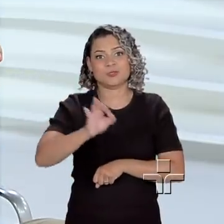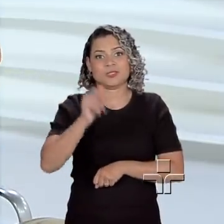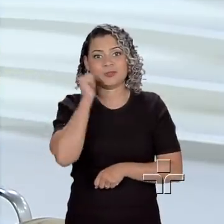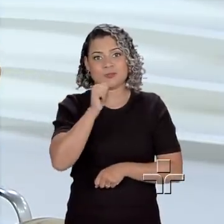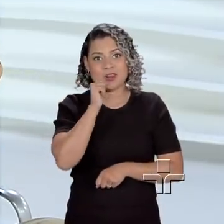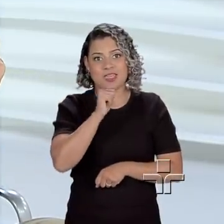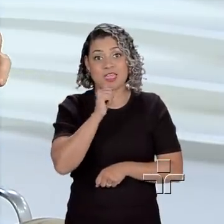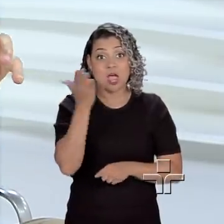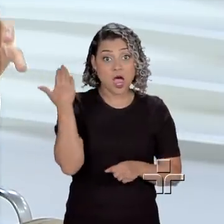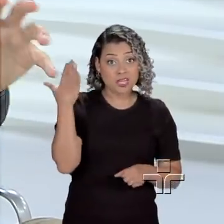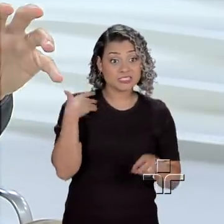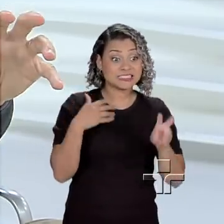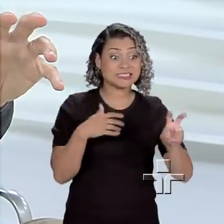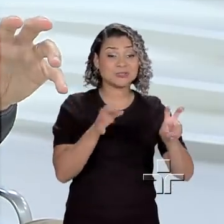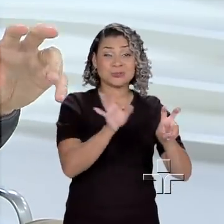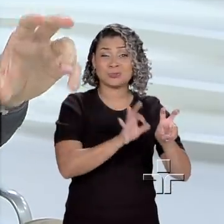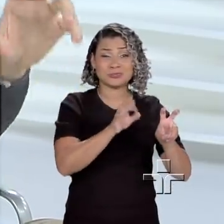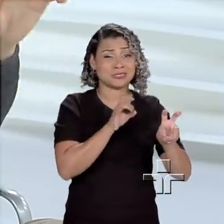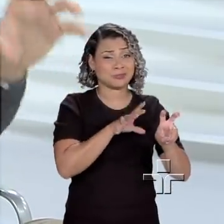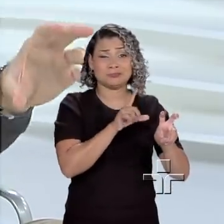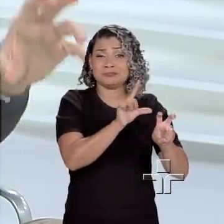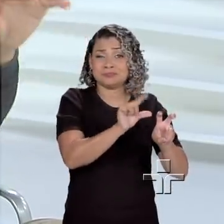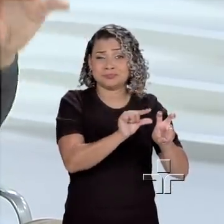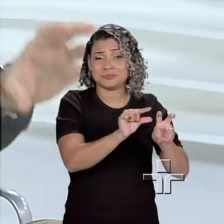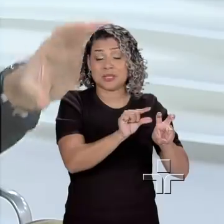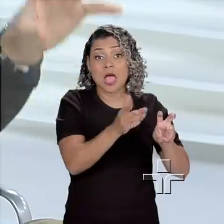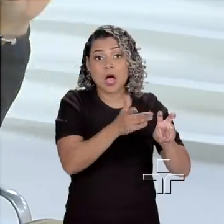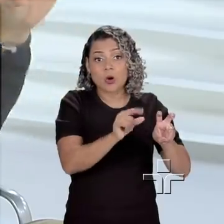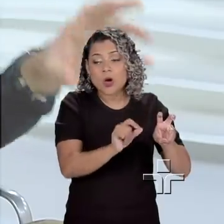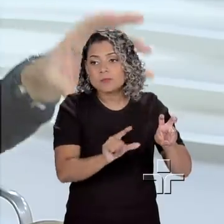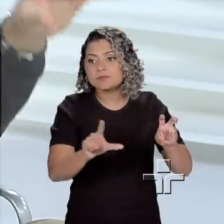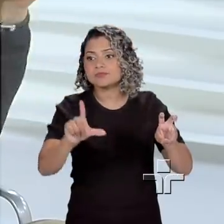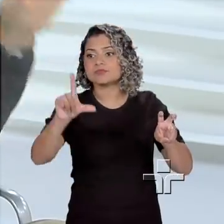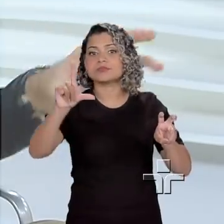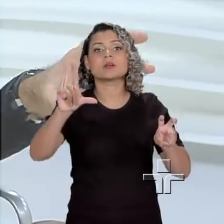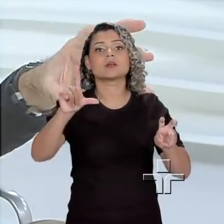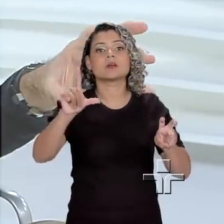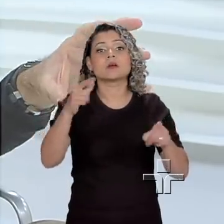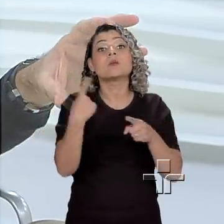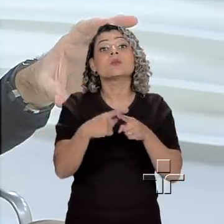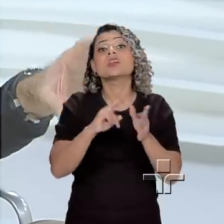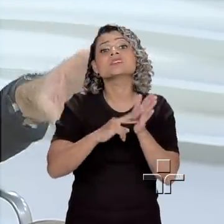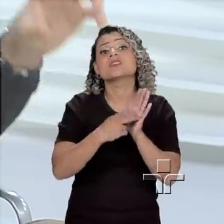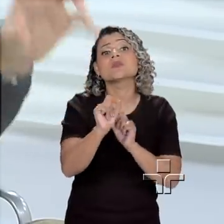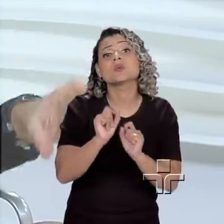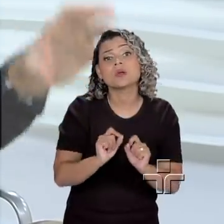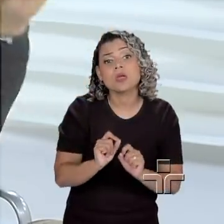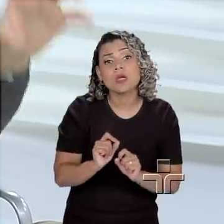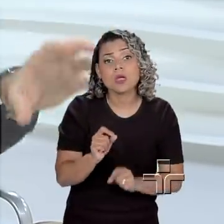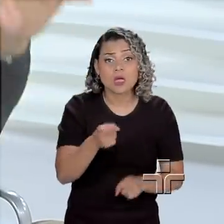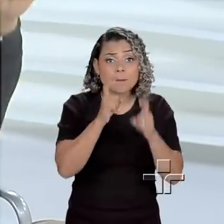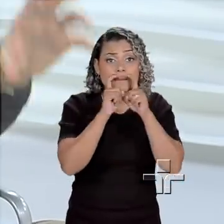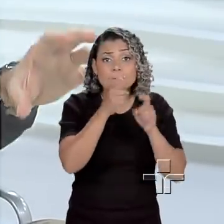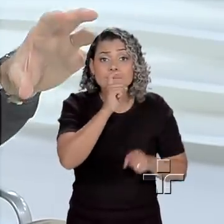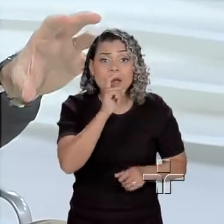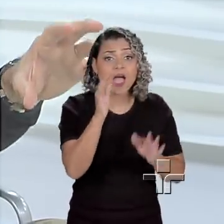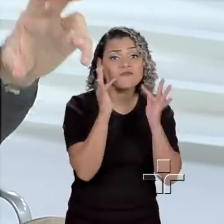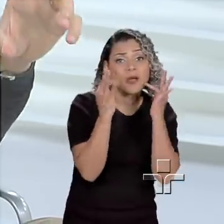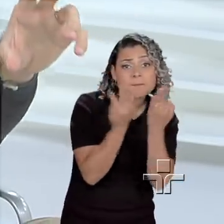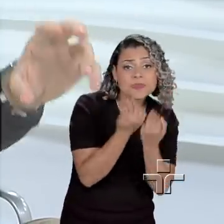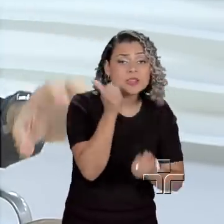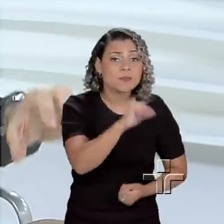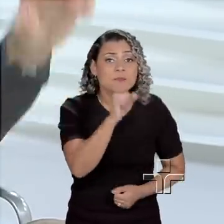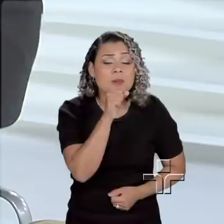para 20%. O problema começa porque os pais não dão Lego de presente para as filhas. Os pais não expõem as